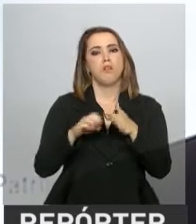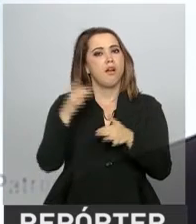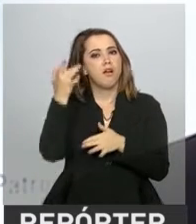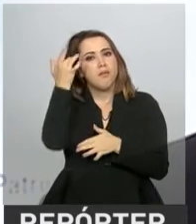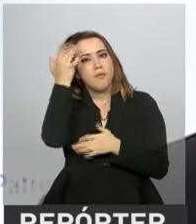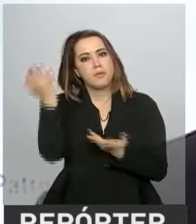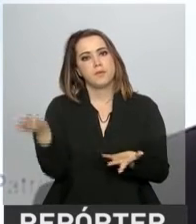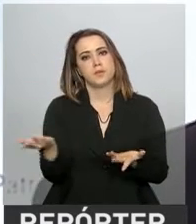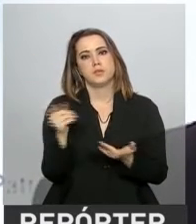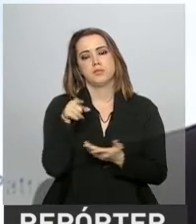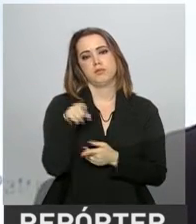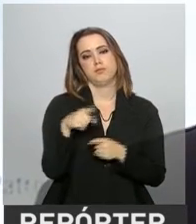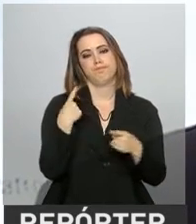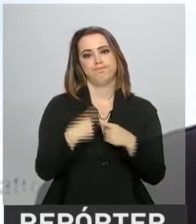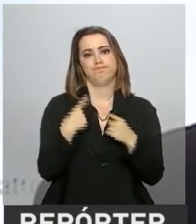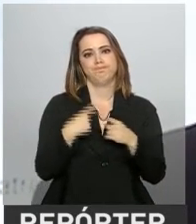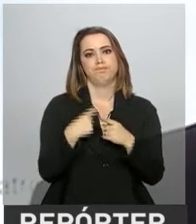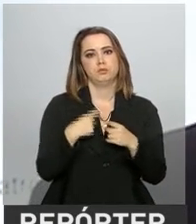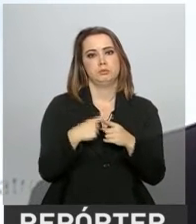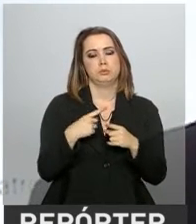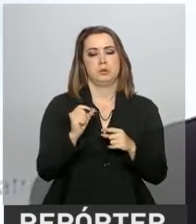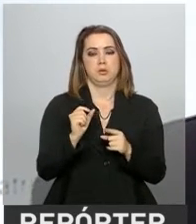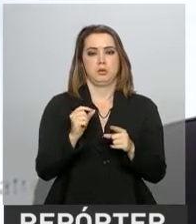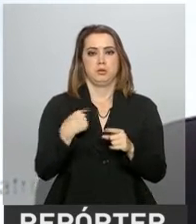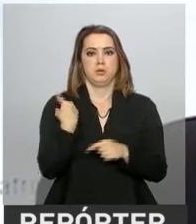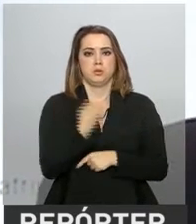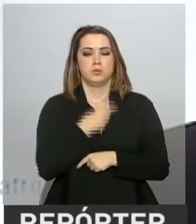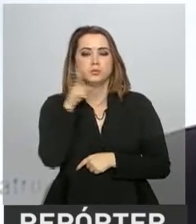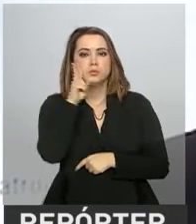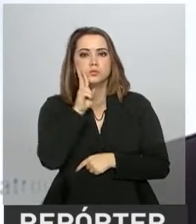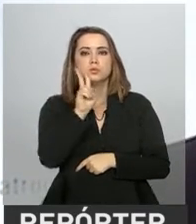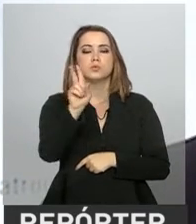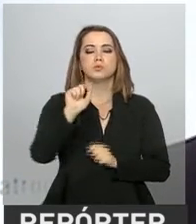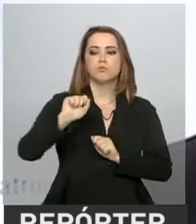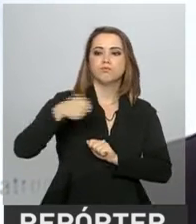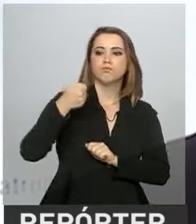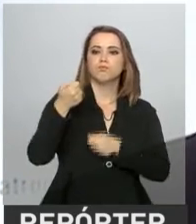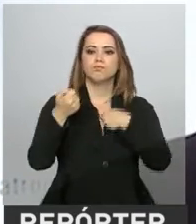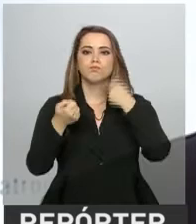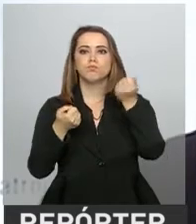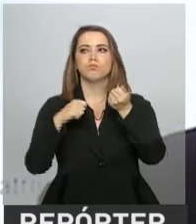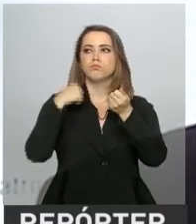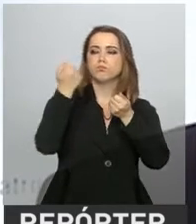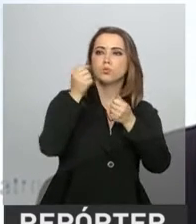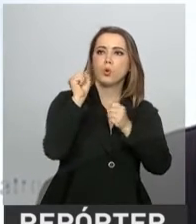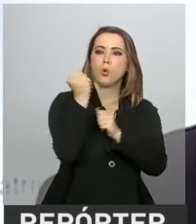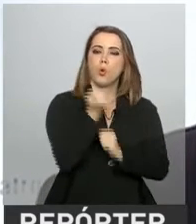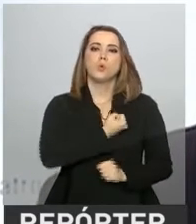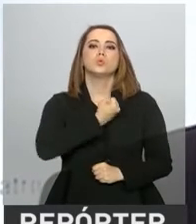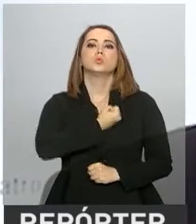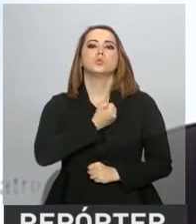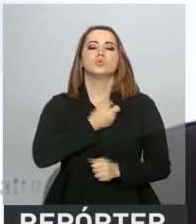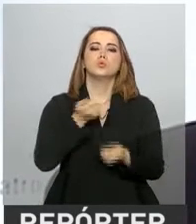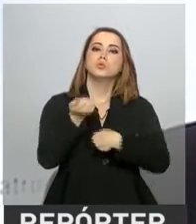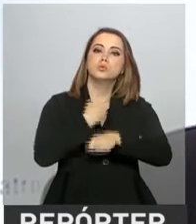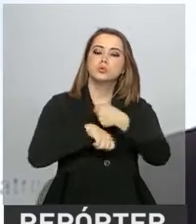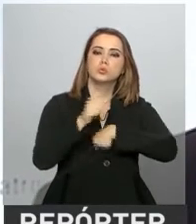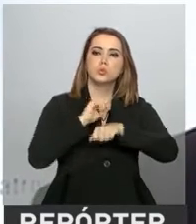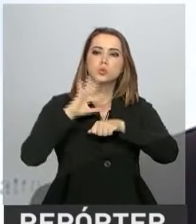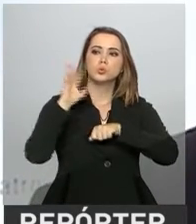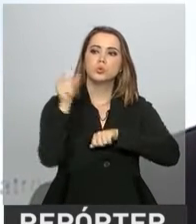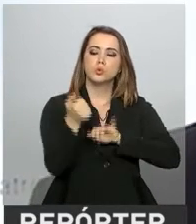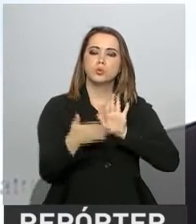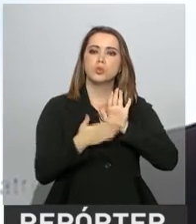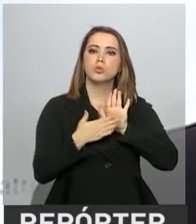está empenhado nisso e nós podemos ver com a sinalização dos números da economia, todas as projeções